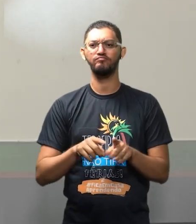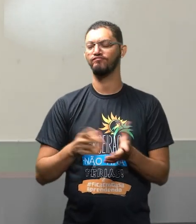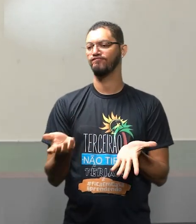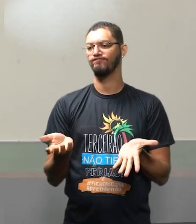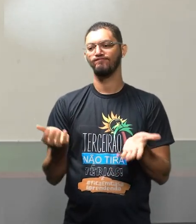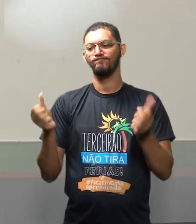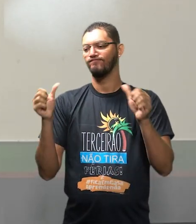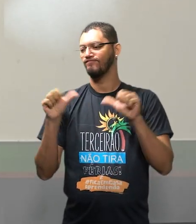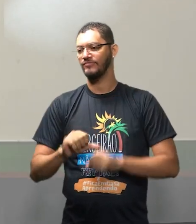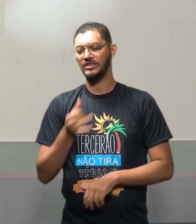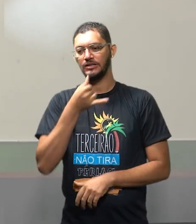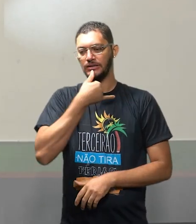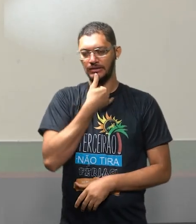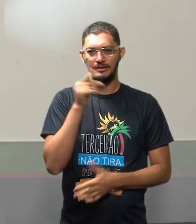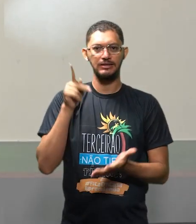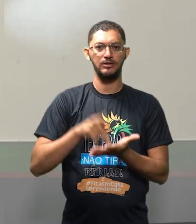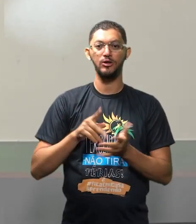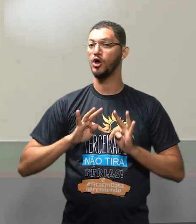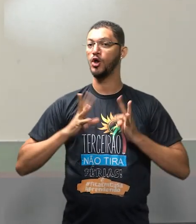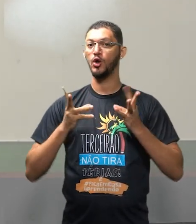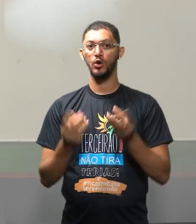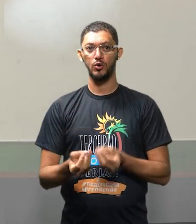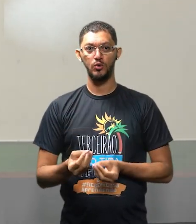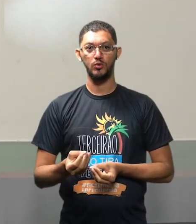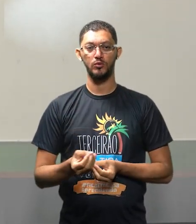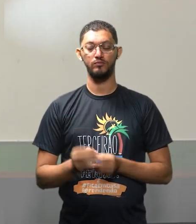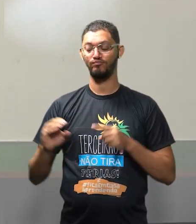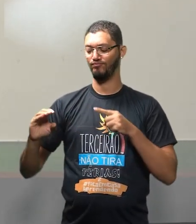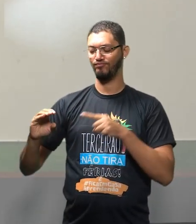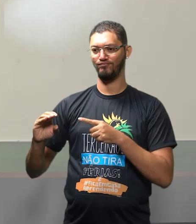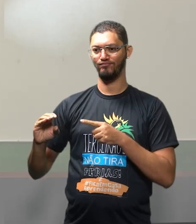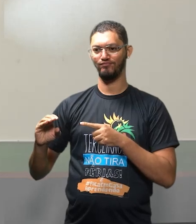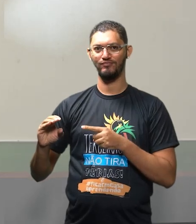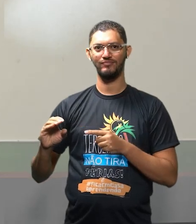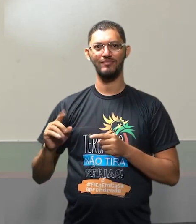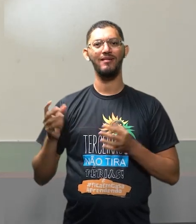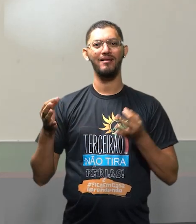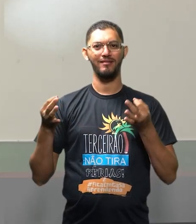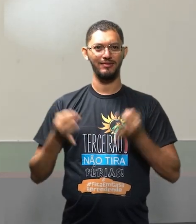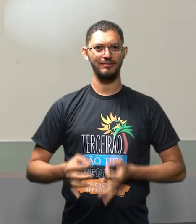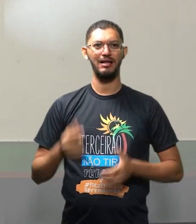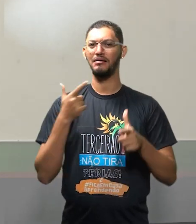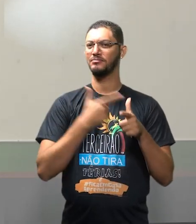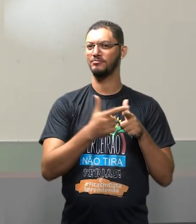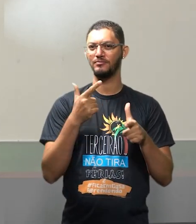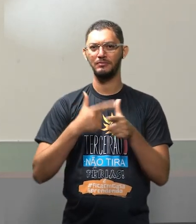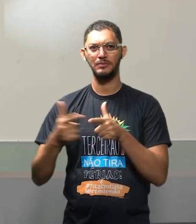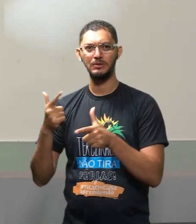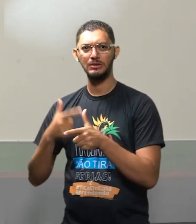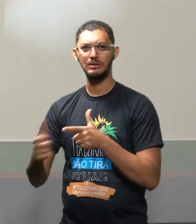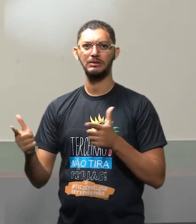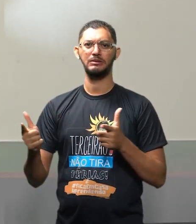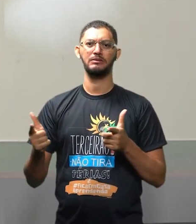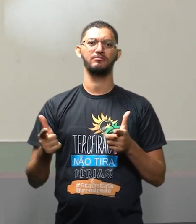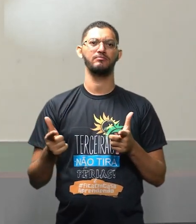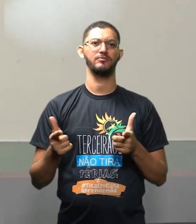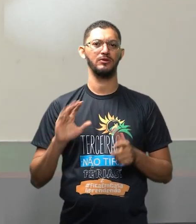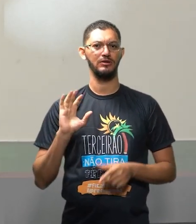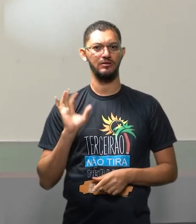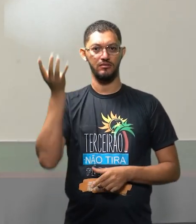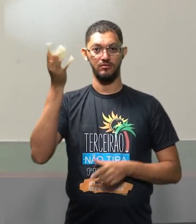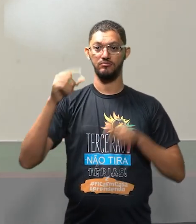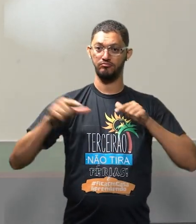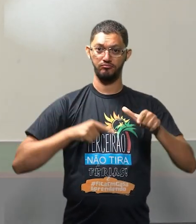verdade. Infelizmente, tudo isso citado na letra C podem ser problemas, consequências